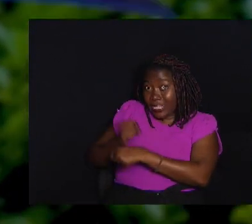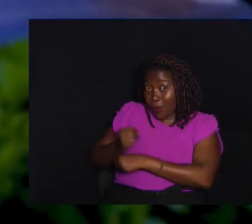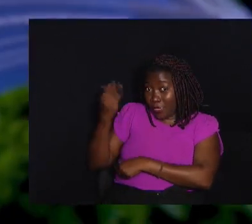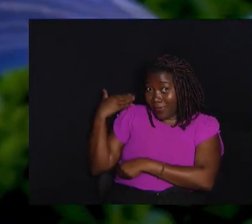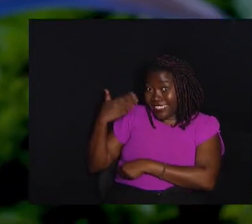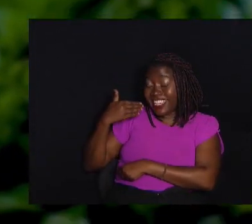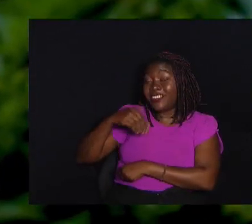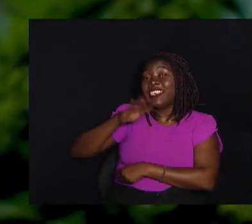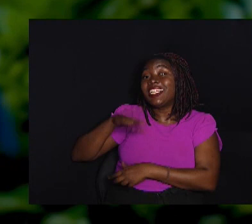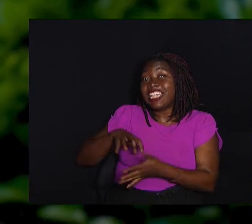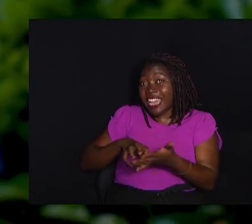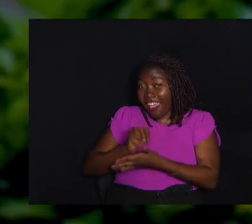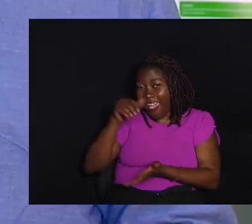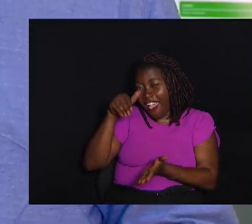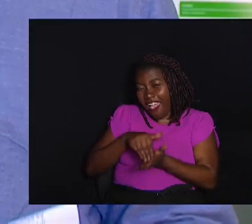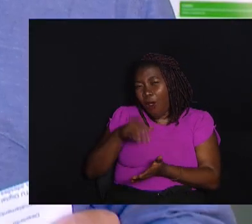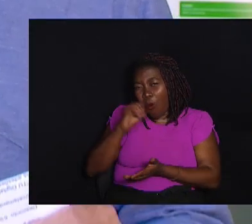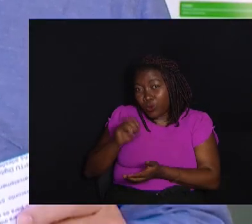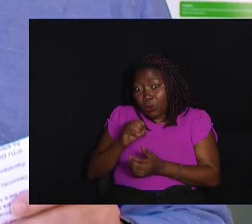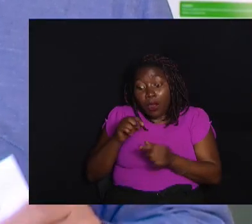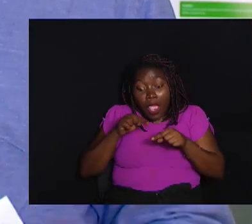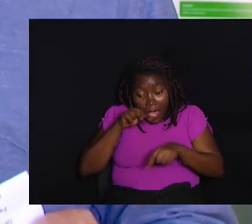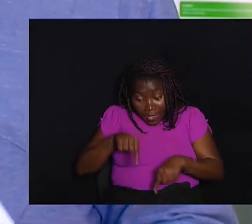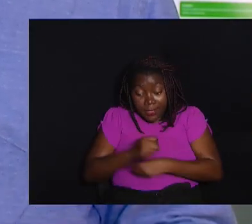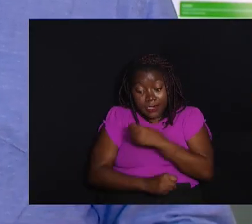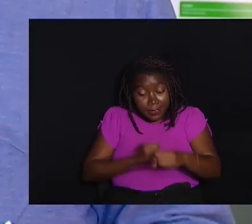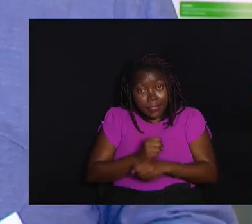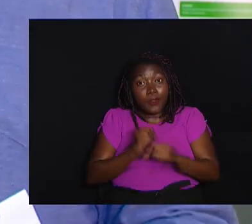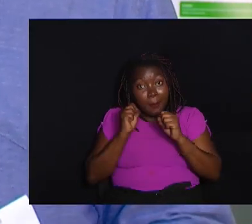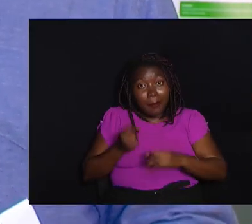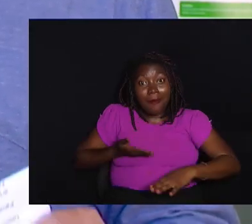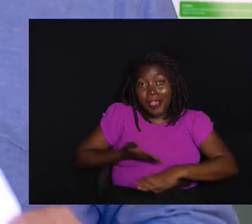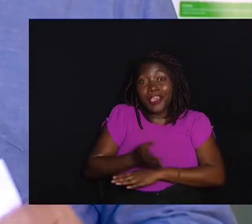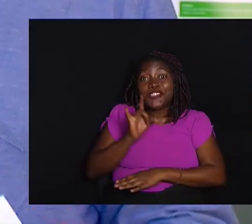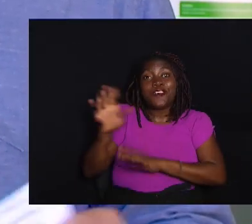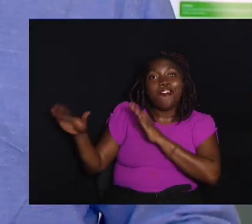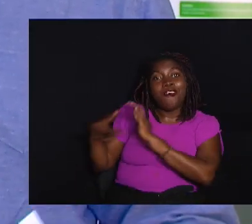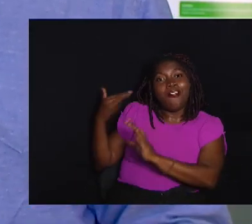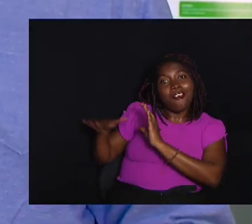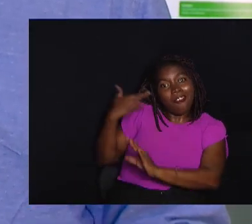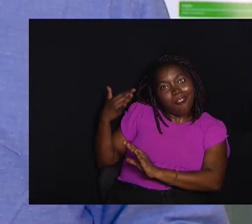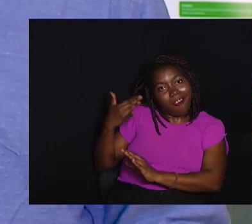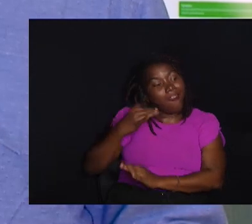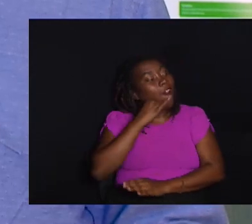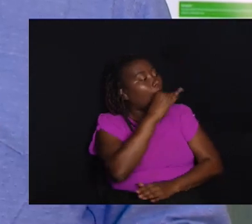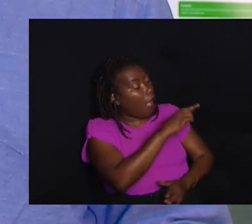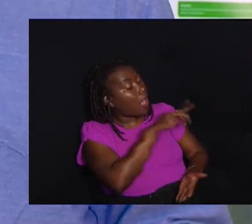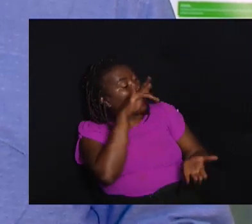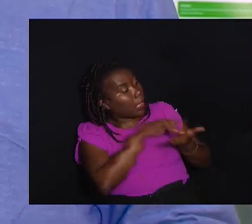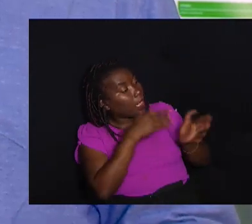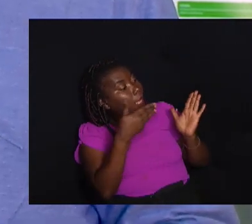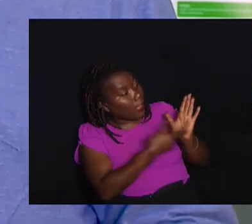do ano passado, já esse ano já pode acessar, vai receber só um e-mail da Prefeitura dizendo, olha, clique aqui que você pode acessar o